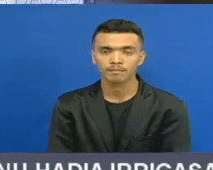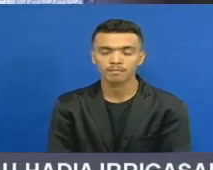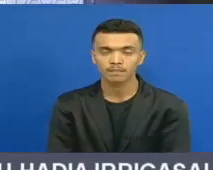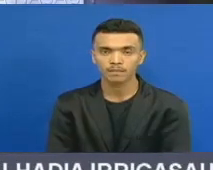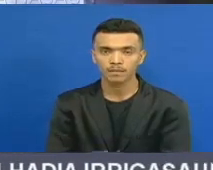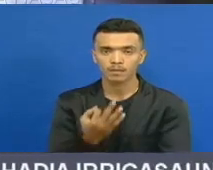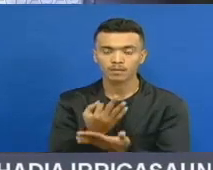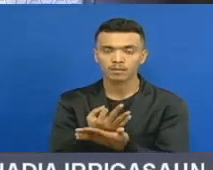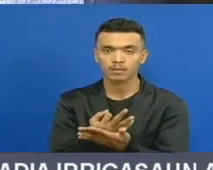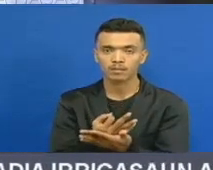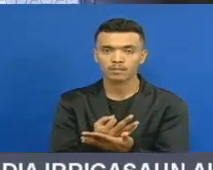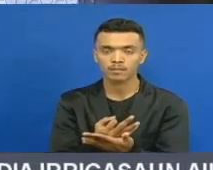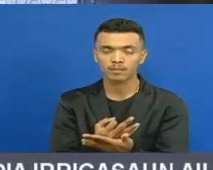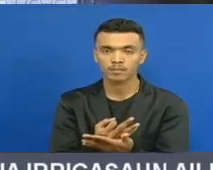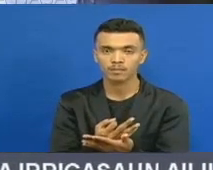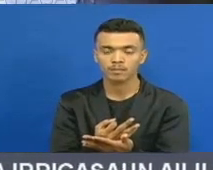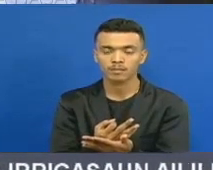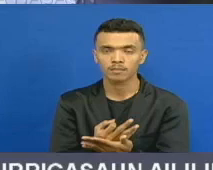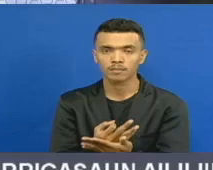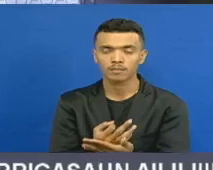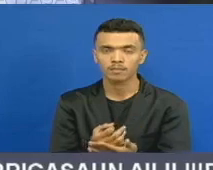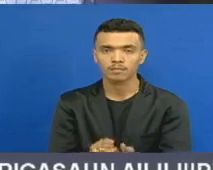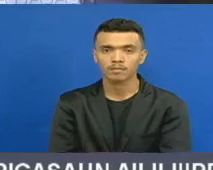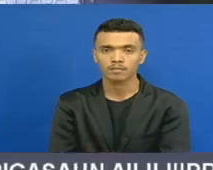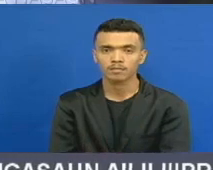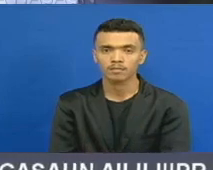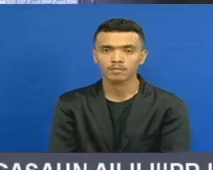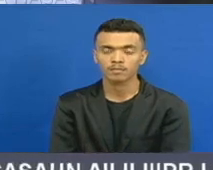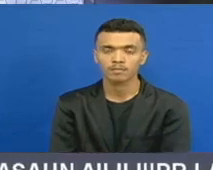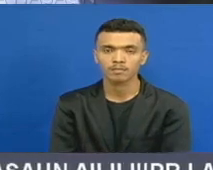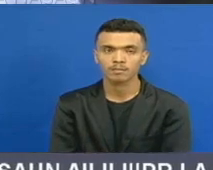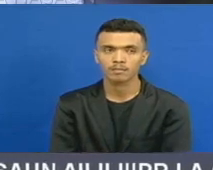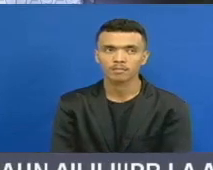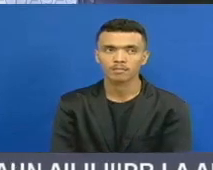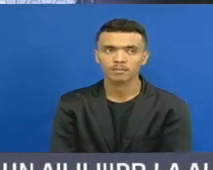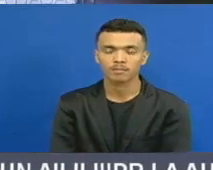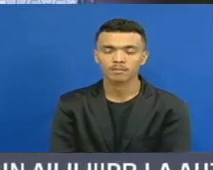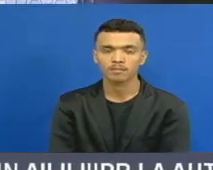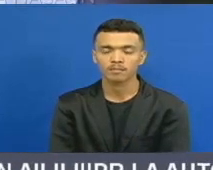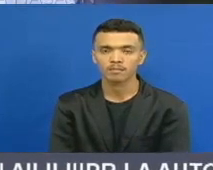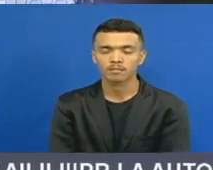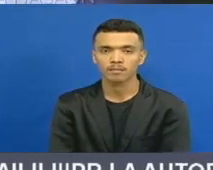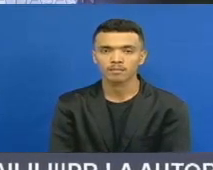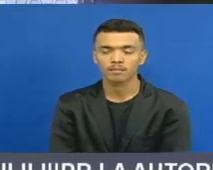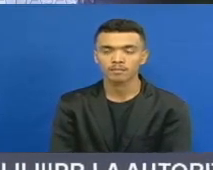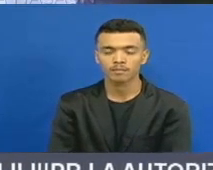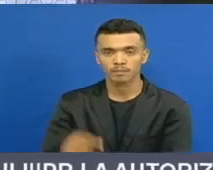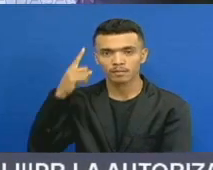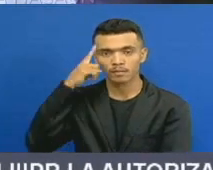ia ACP. Kuveru mai to ia base sira. Mai cooperativa o companhia en seo sira. Kuveru implementa ni kapas tebes. Tamba